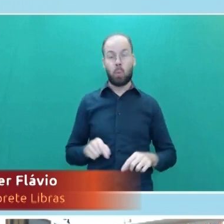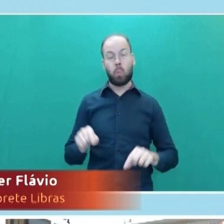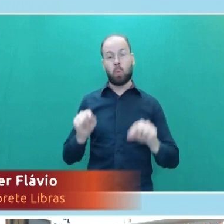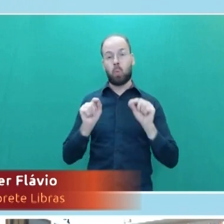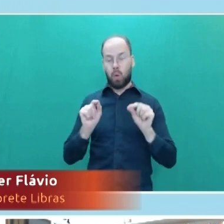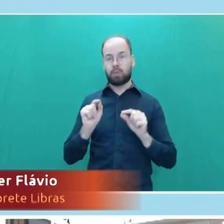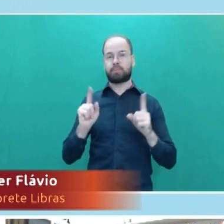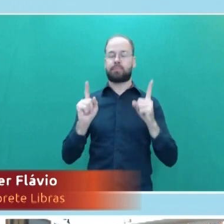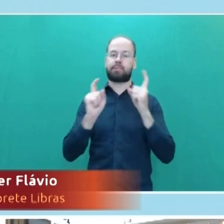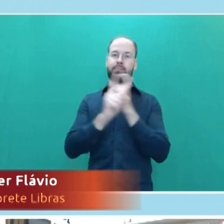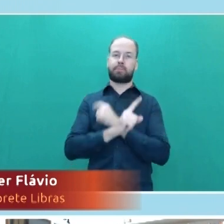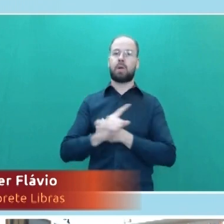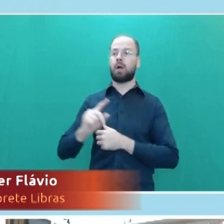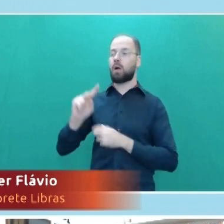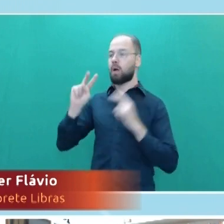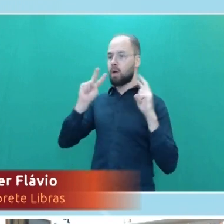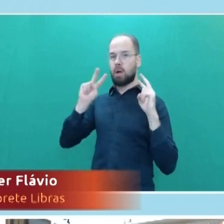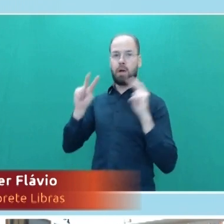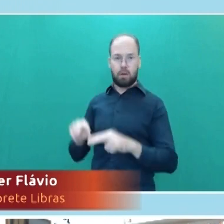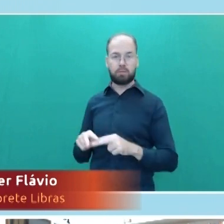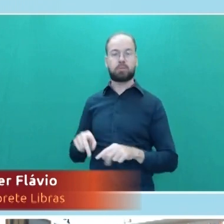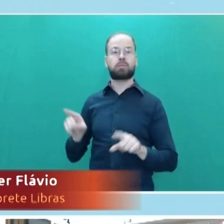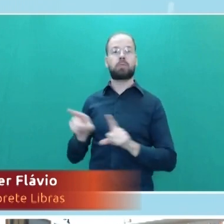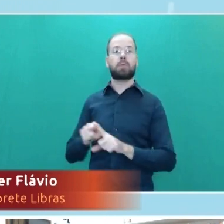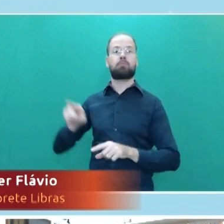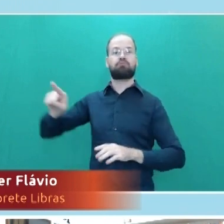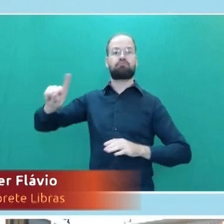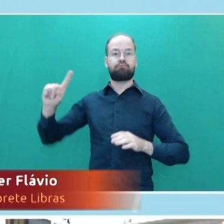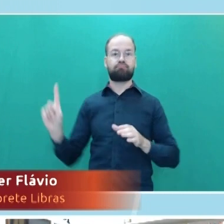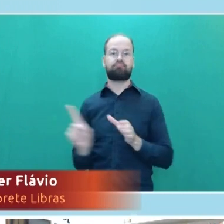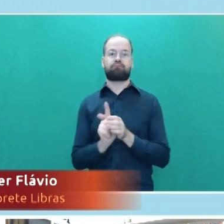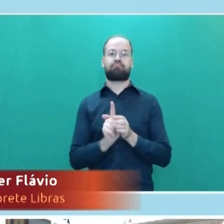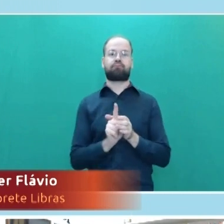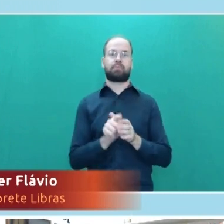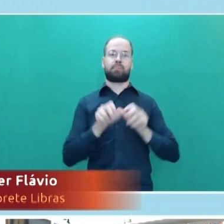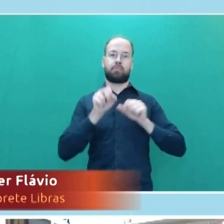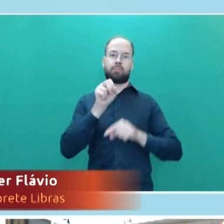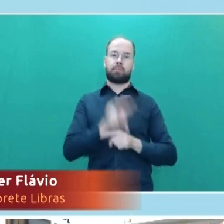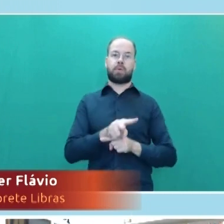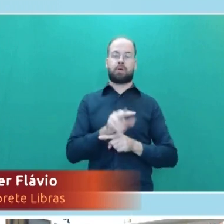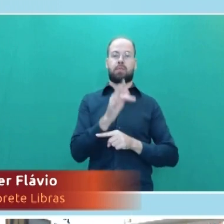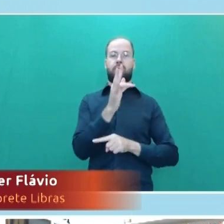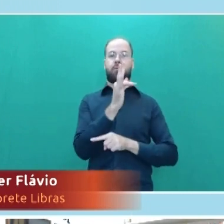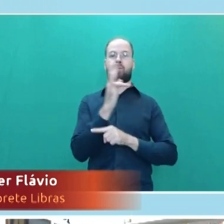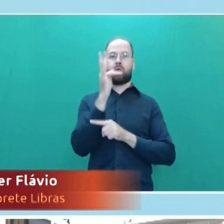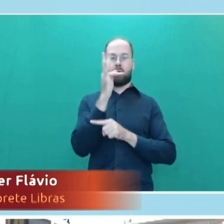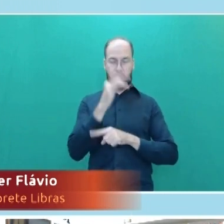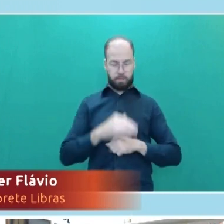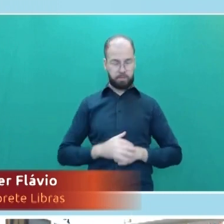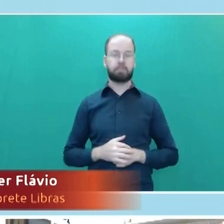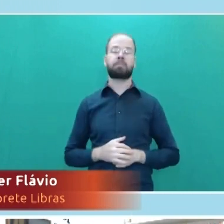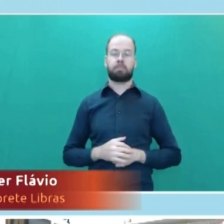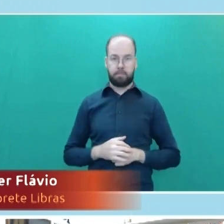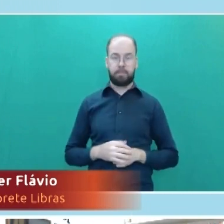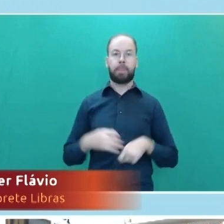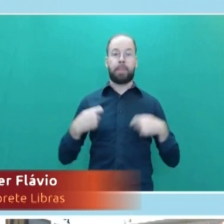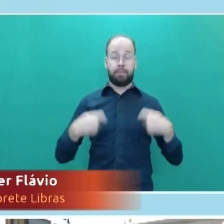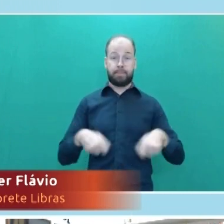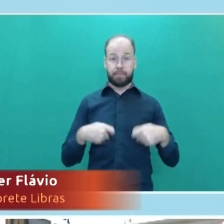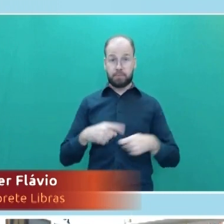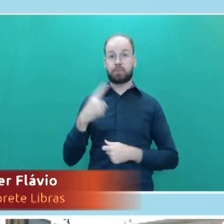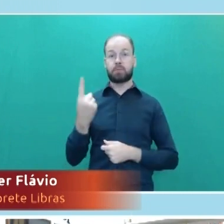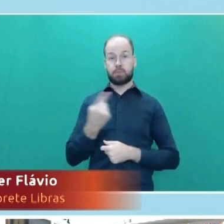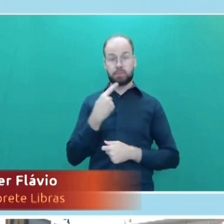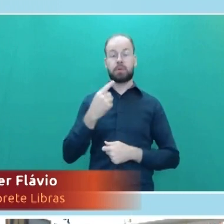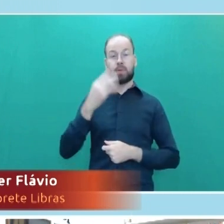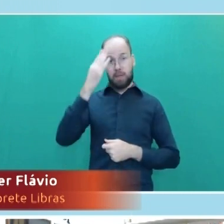de reconhecimento, de inserção desses trabalhadores no mercado formalizado. Agora, o que é preciso a gente deixar aqui muito